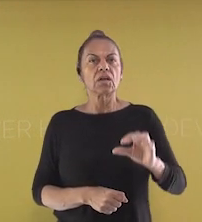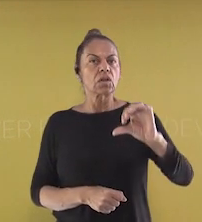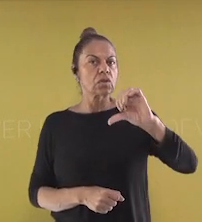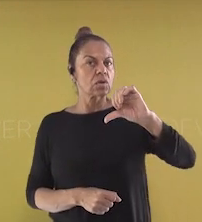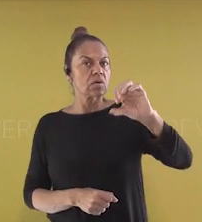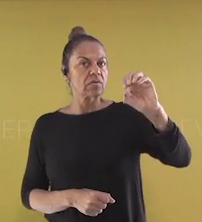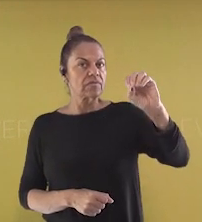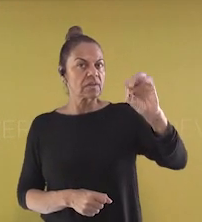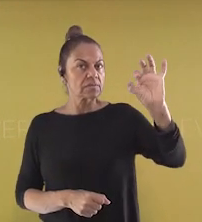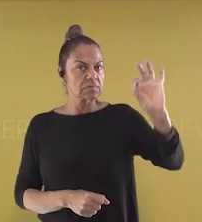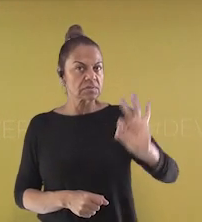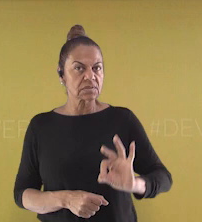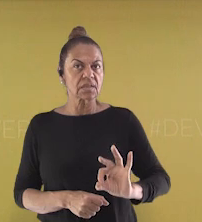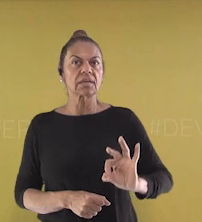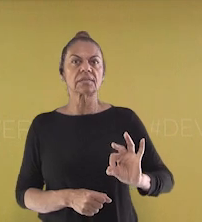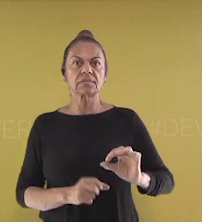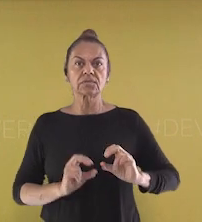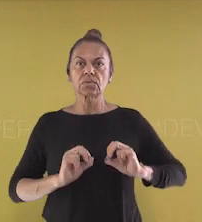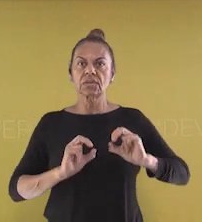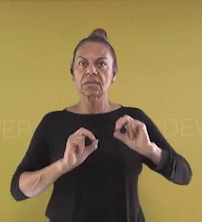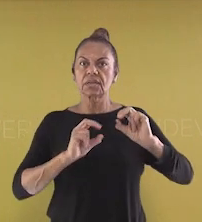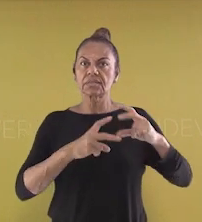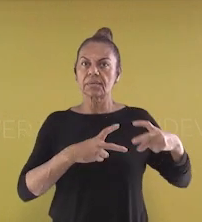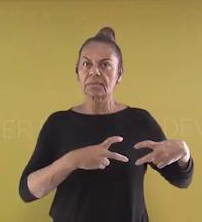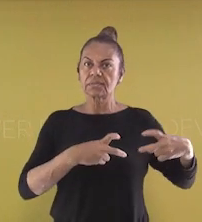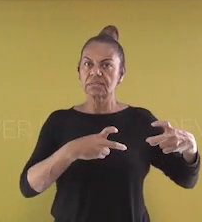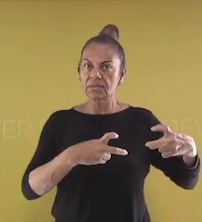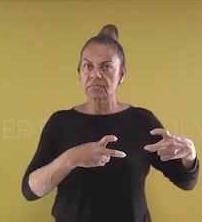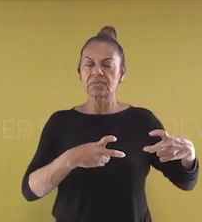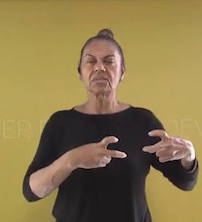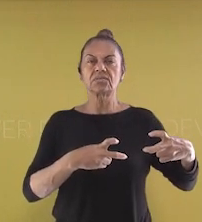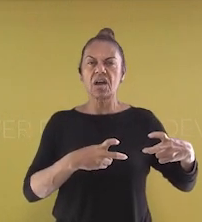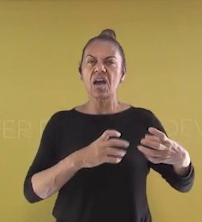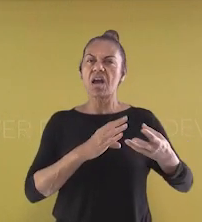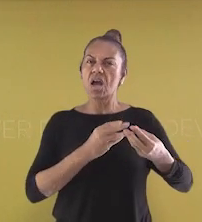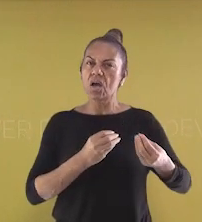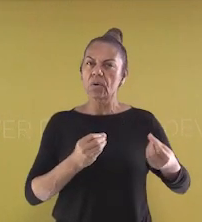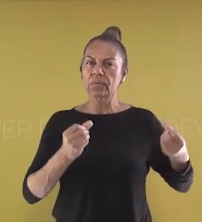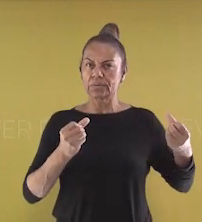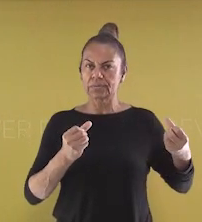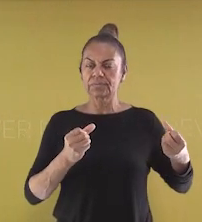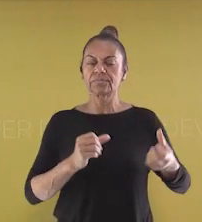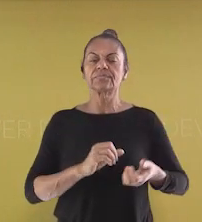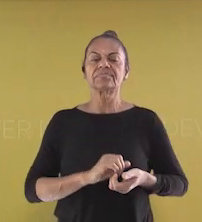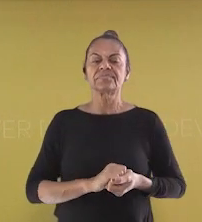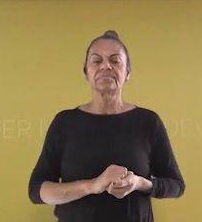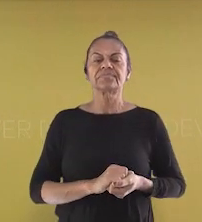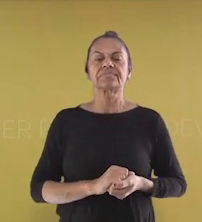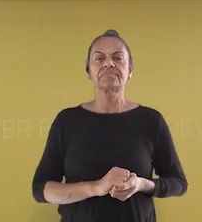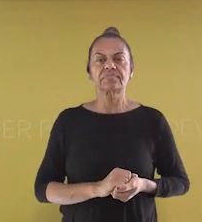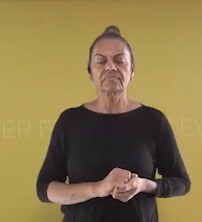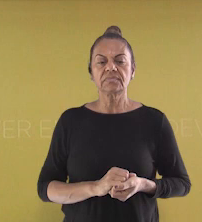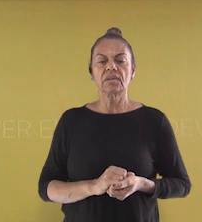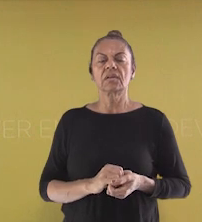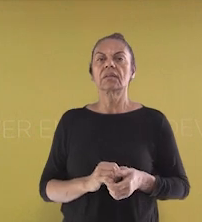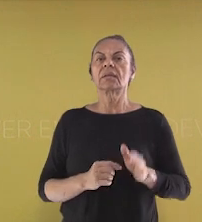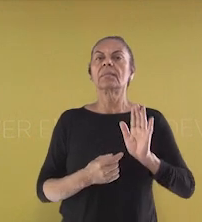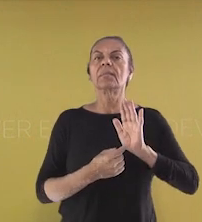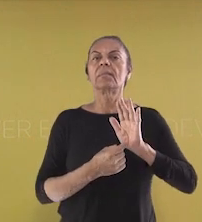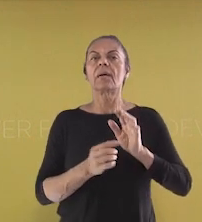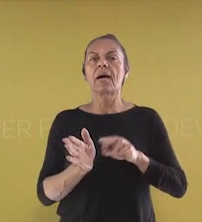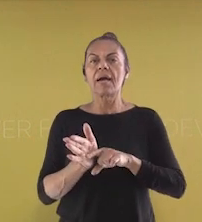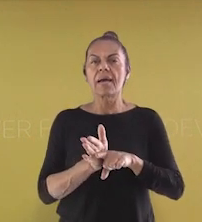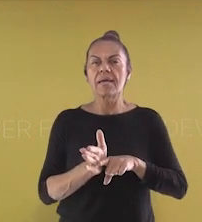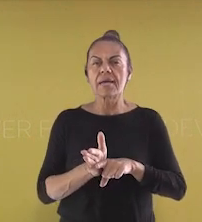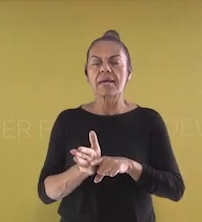principal manifestação dessa doença, viu? Estando presente em cerca de 90% dos casos quando o câncer